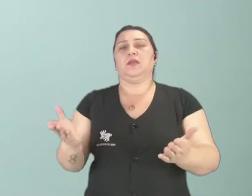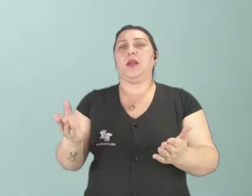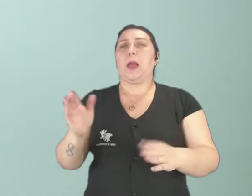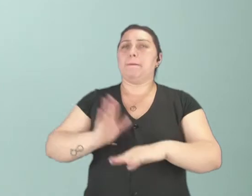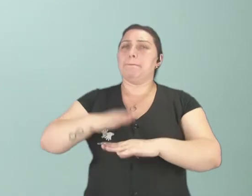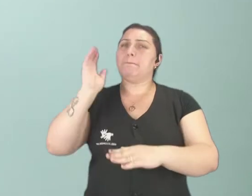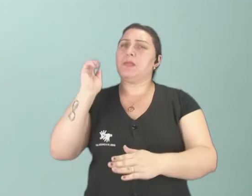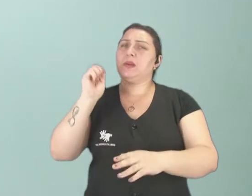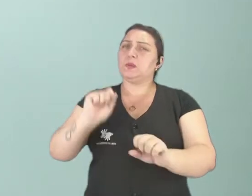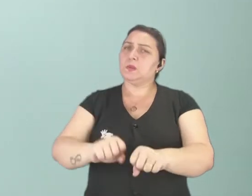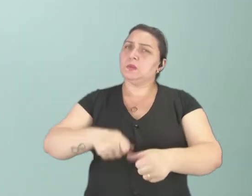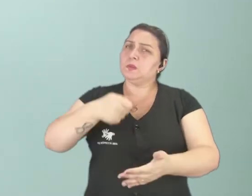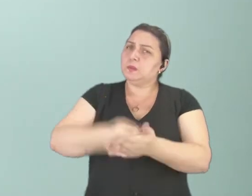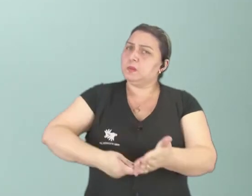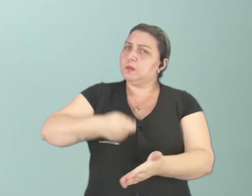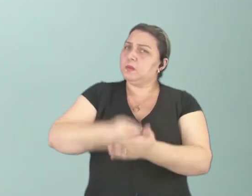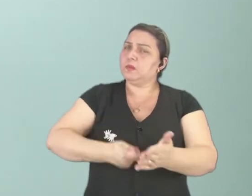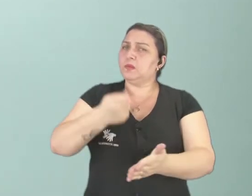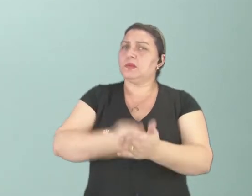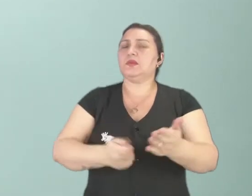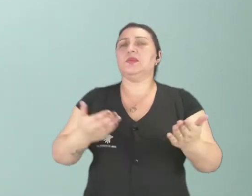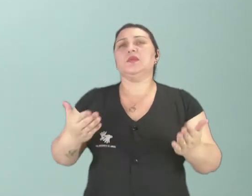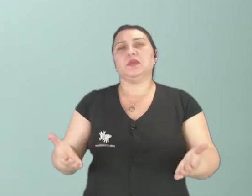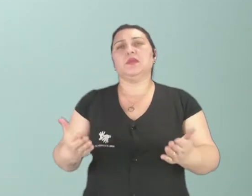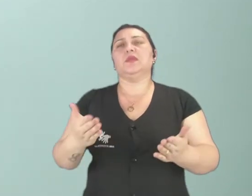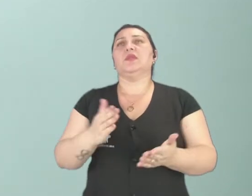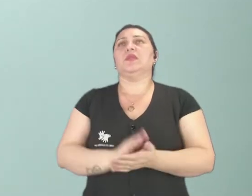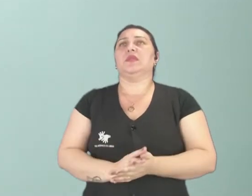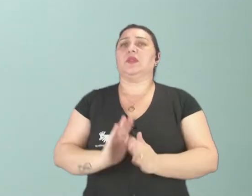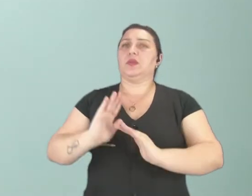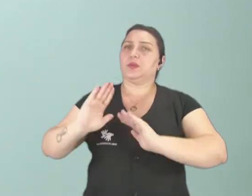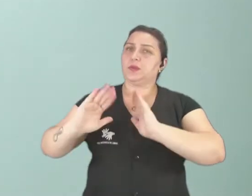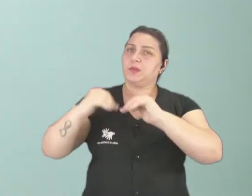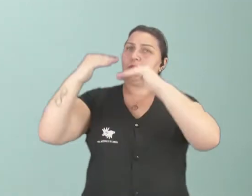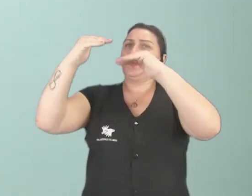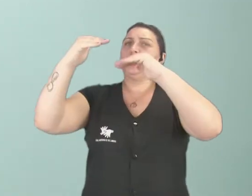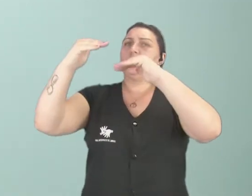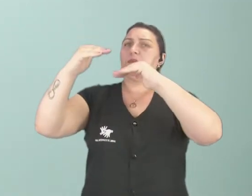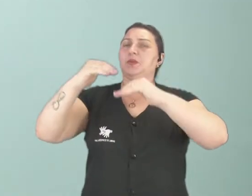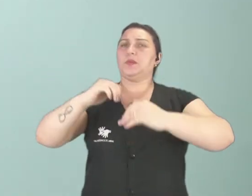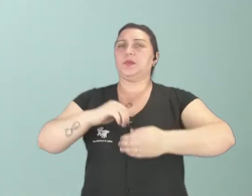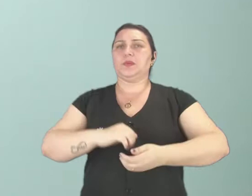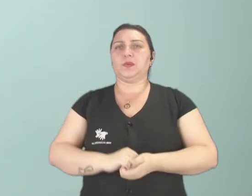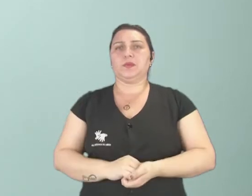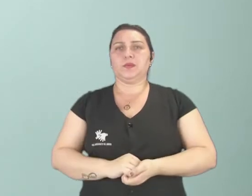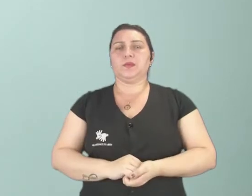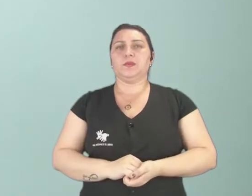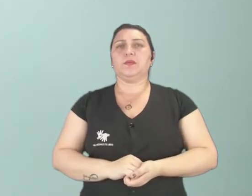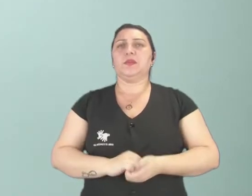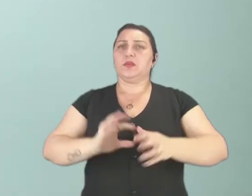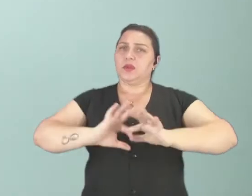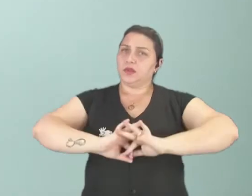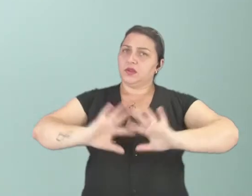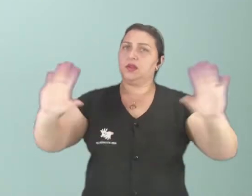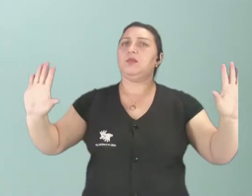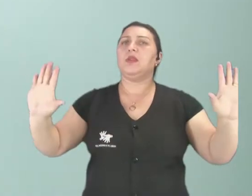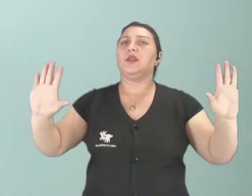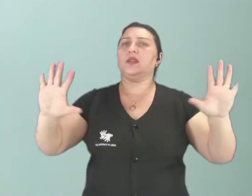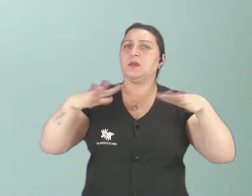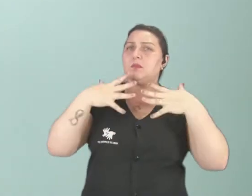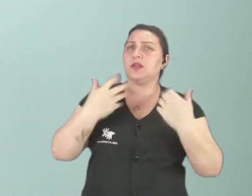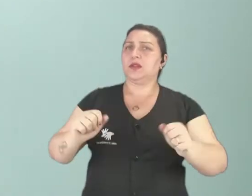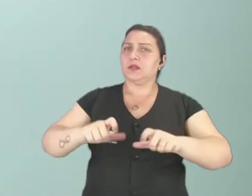mais relutante na sua evolução, né, na sua libertação assim para